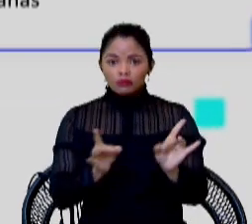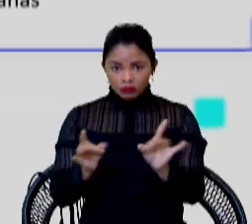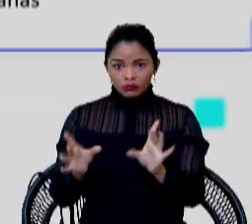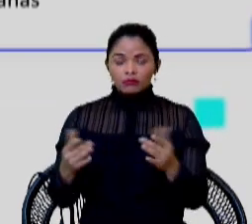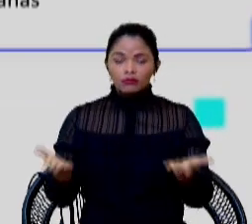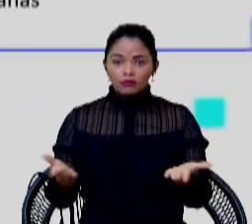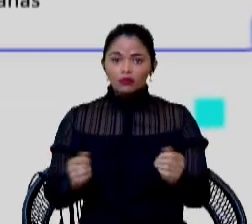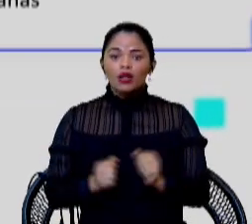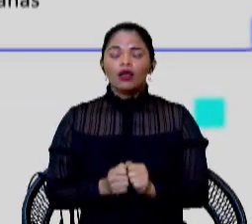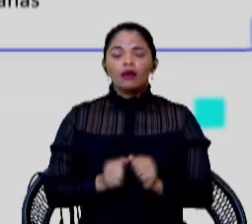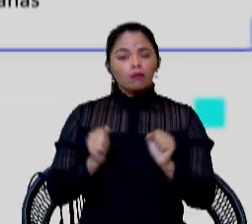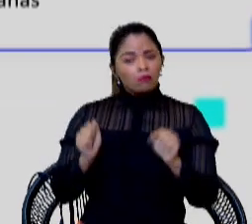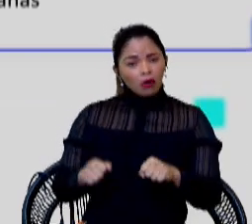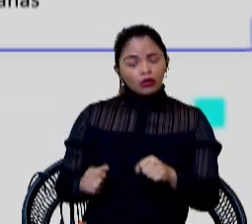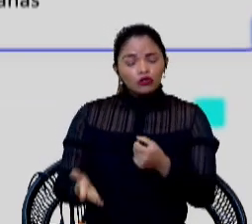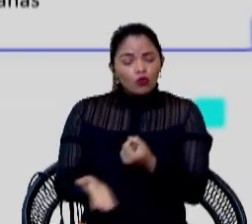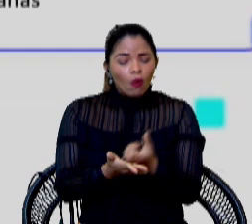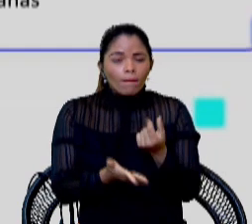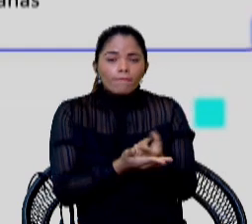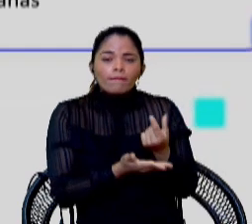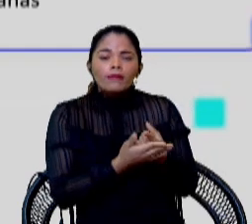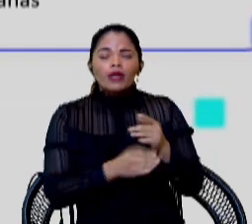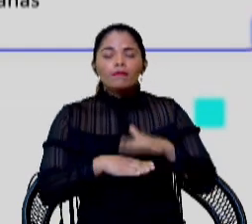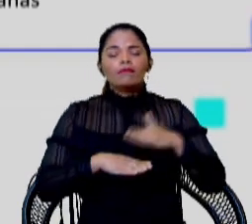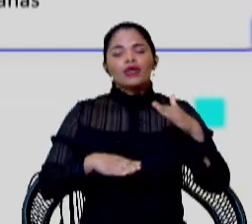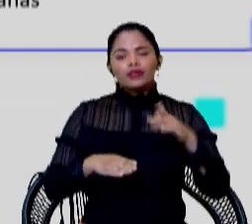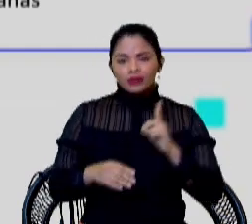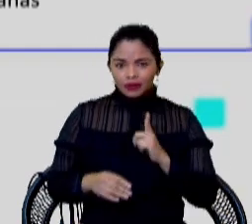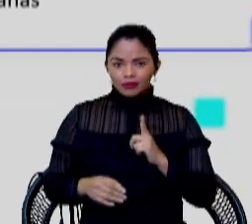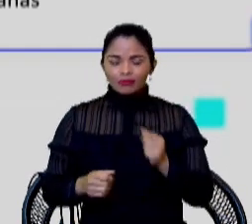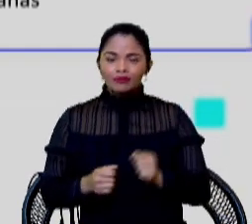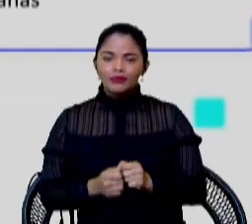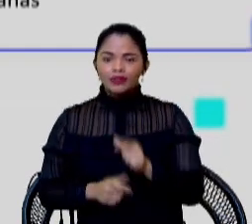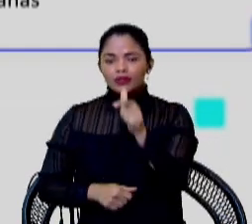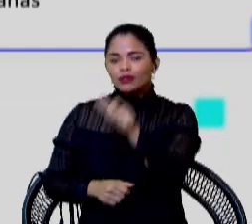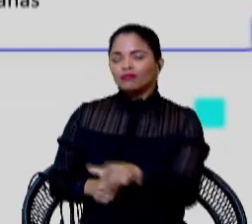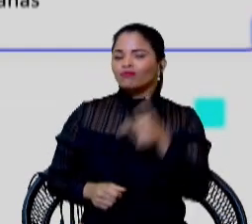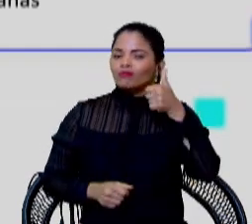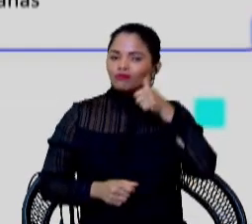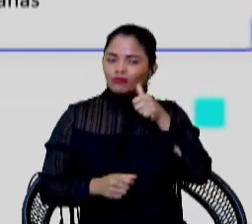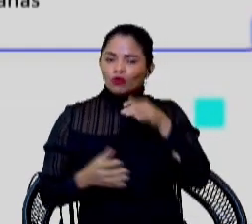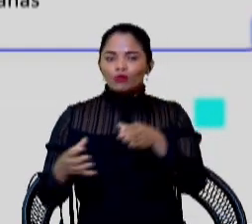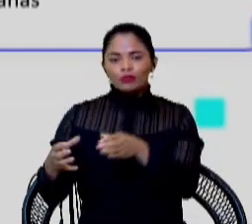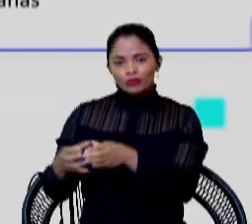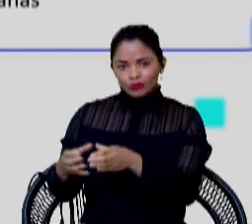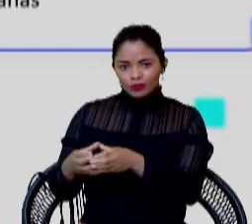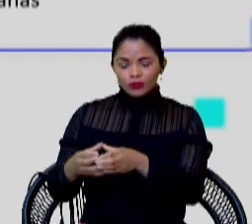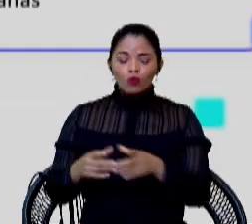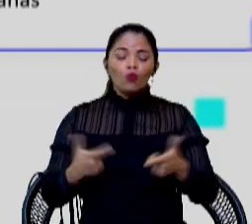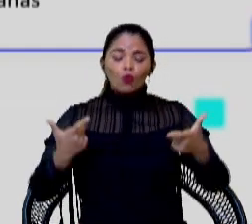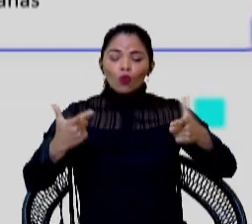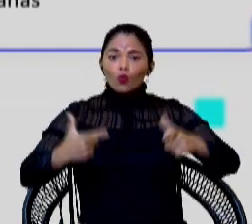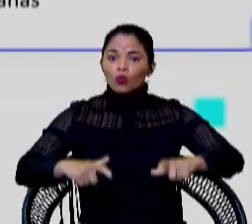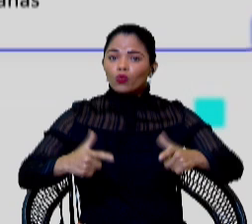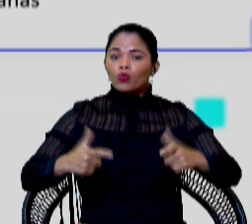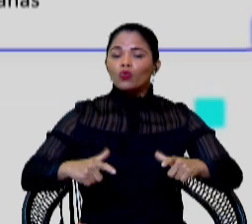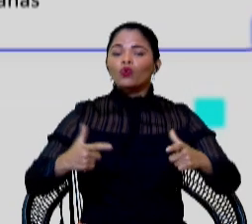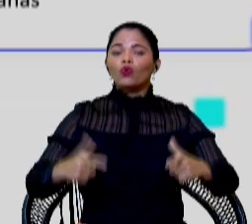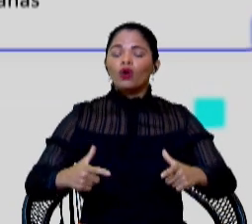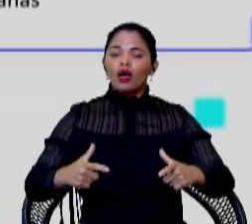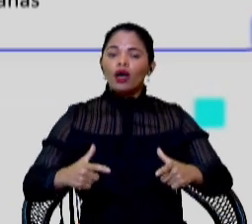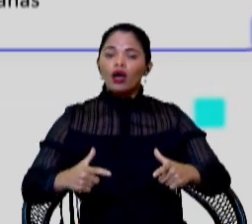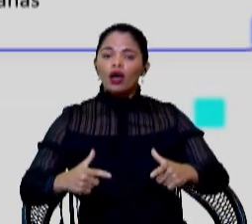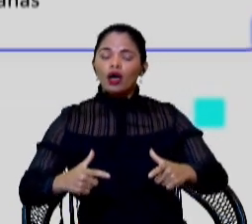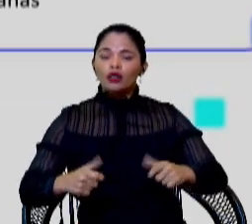exemplo, né? Você tem mais propensão a ser mostrada para esse usuário, tá bom? Local, região sul e região